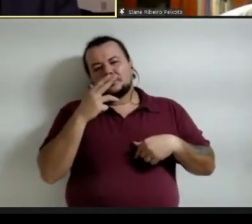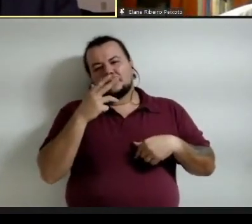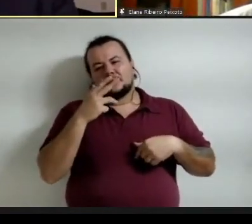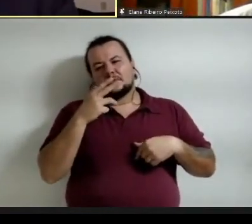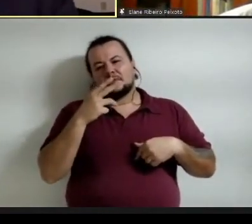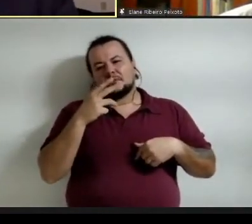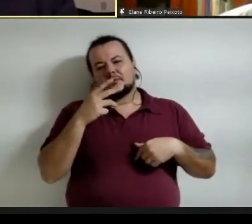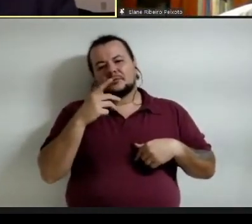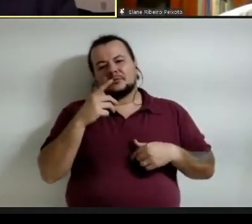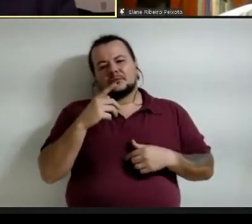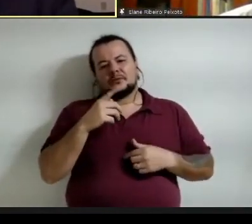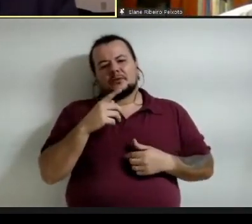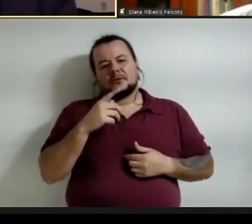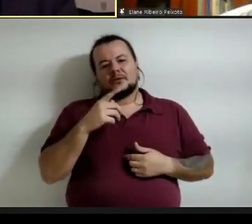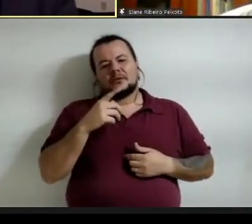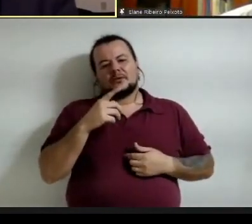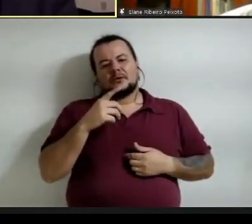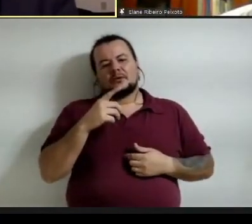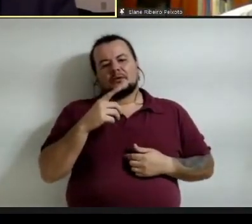que...